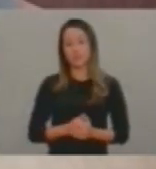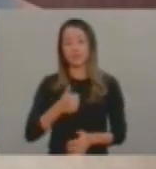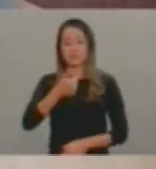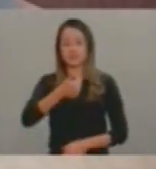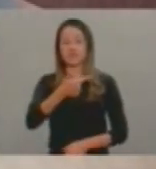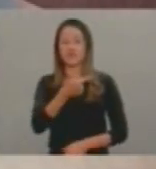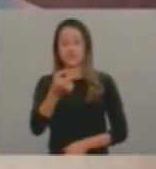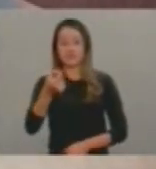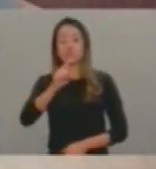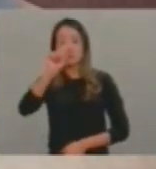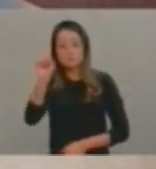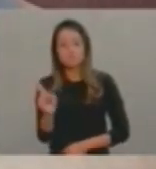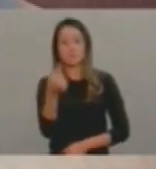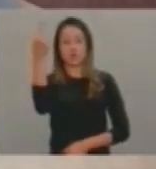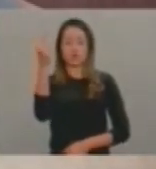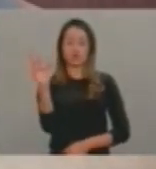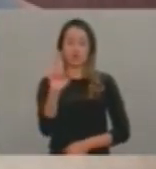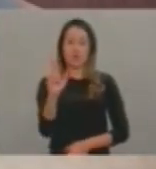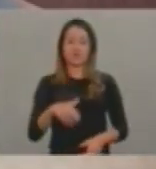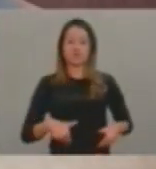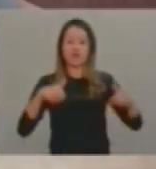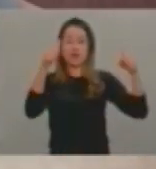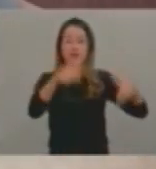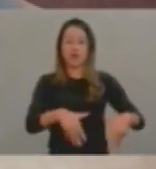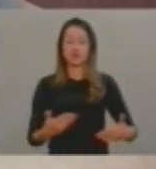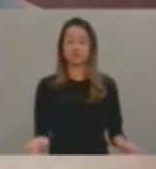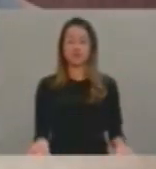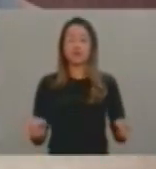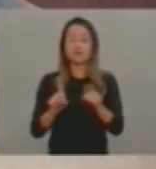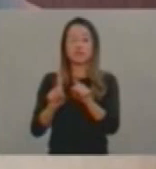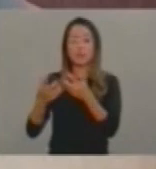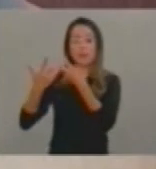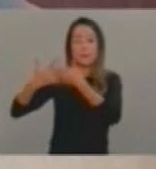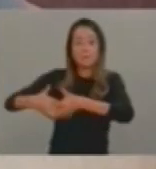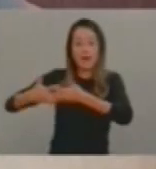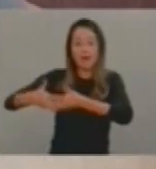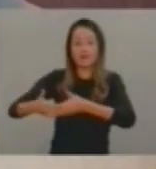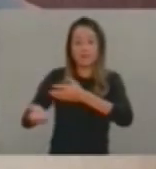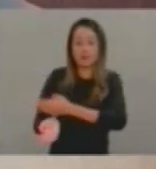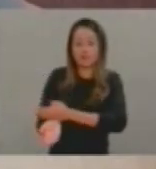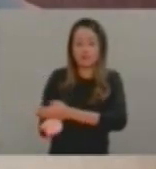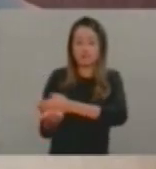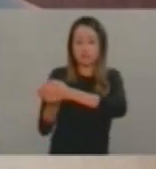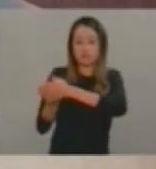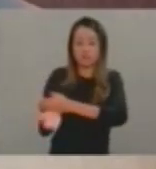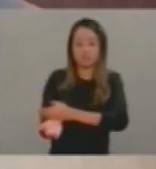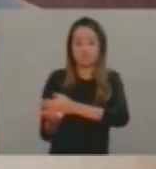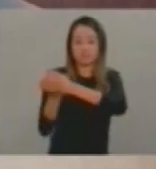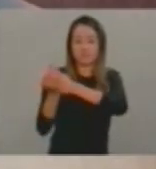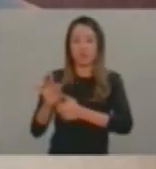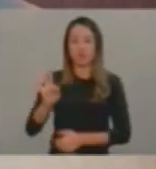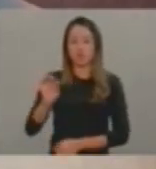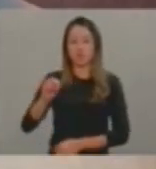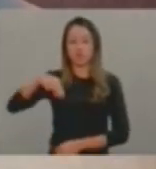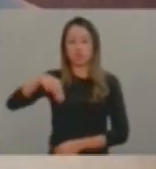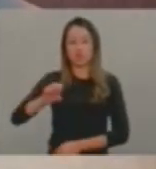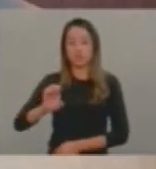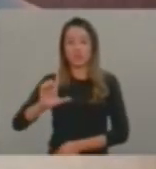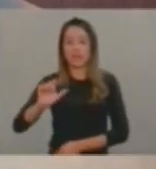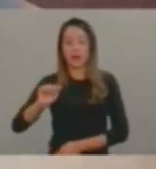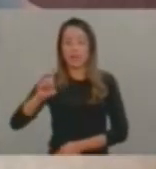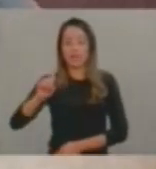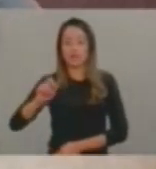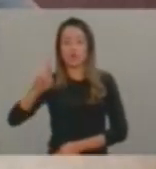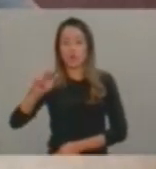estão dormindo lá. As tuneladoras. Foi gasto 128 milhões. Está